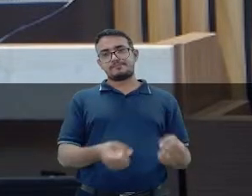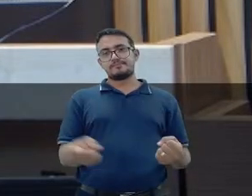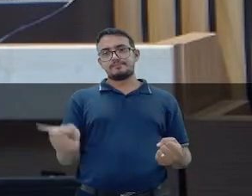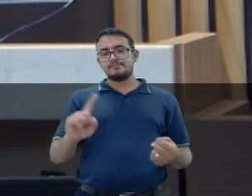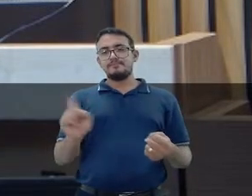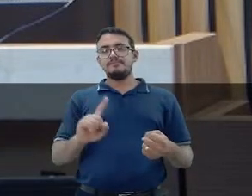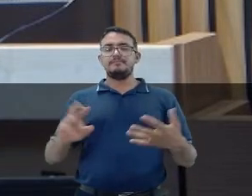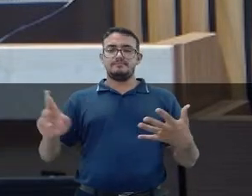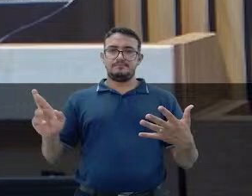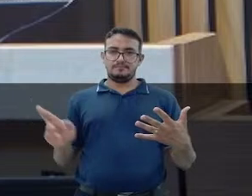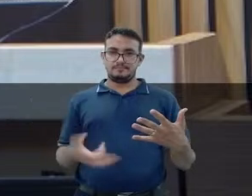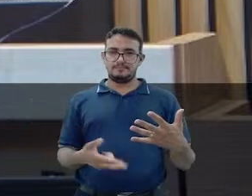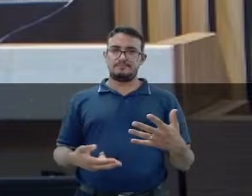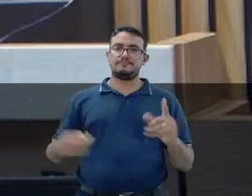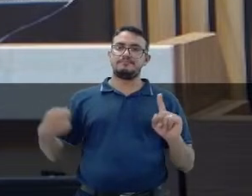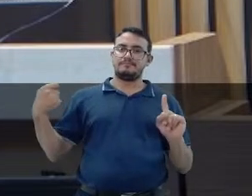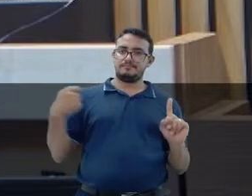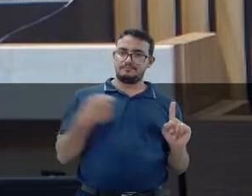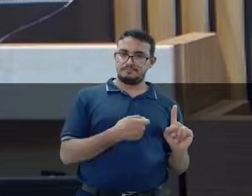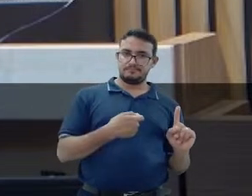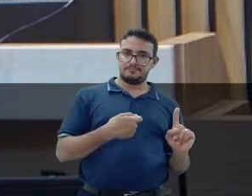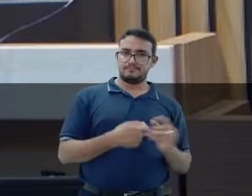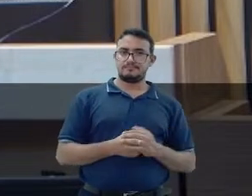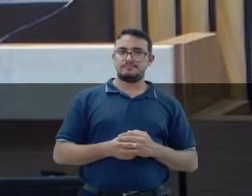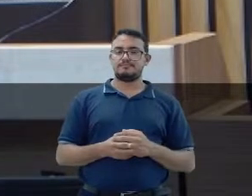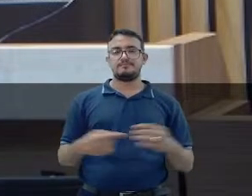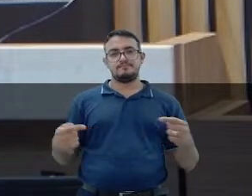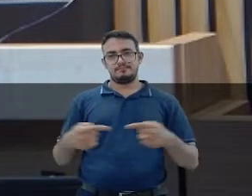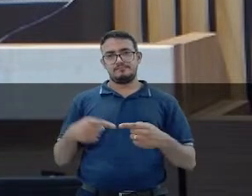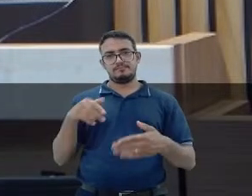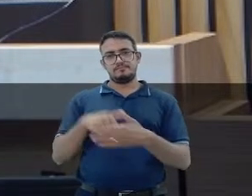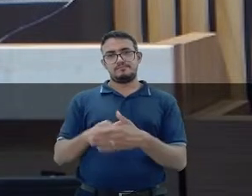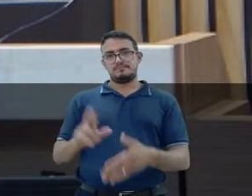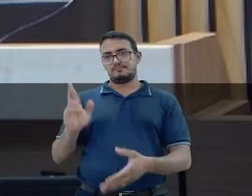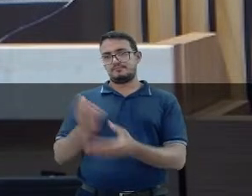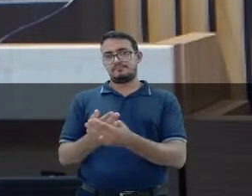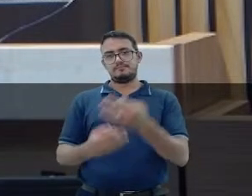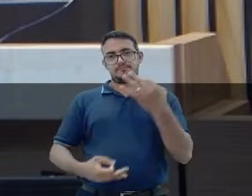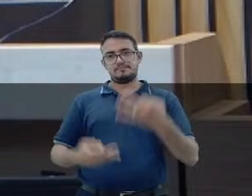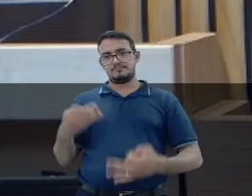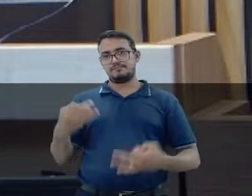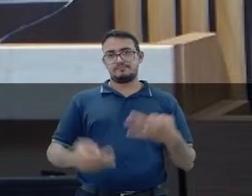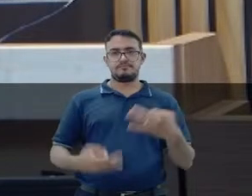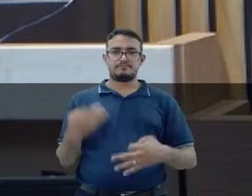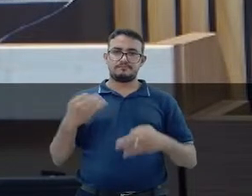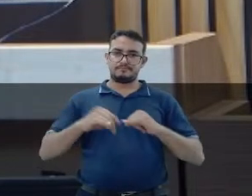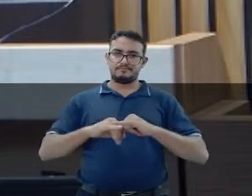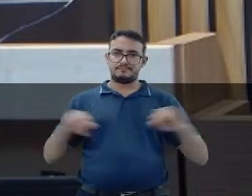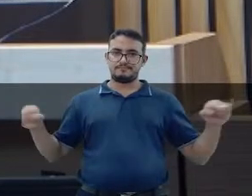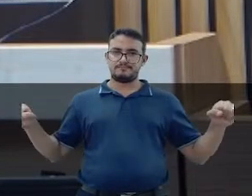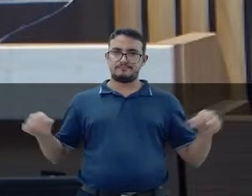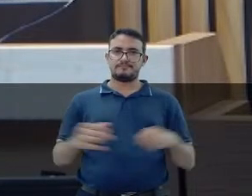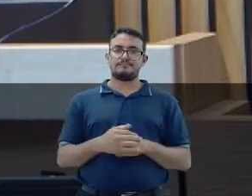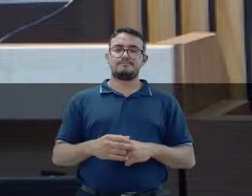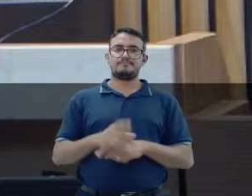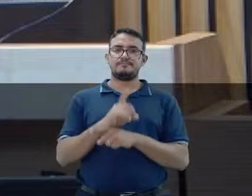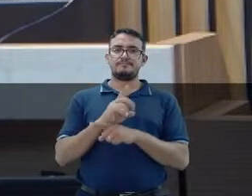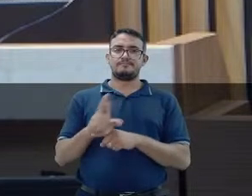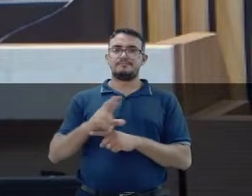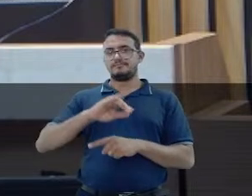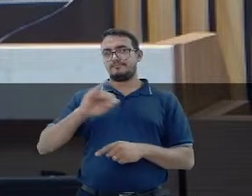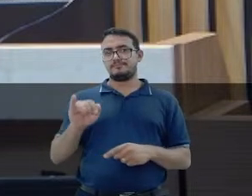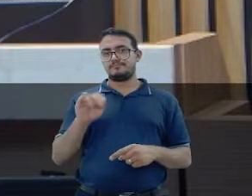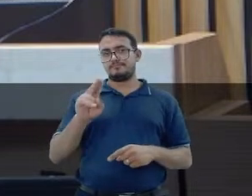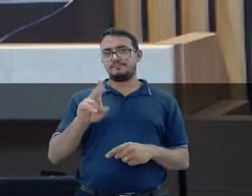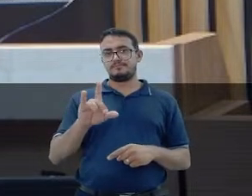ao recurso das autoras, nos termos do voto do relator. Fica assim proclamado. Doutora